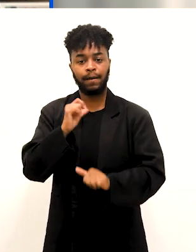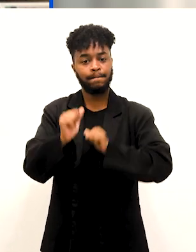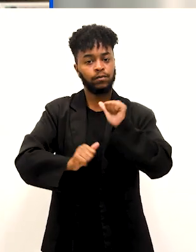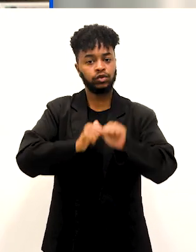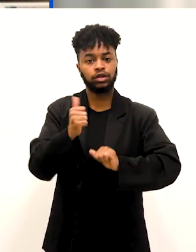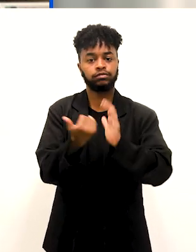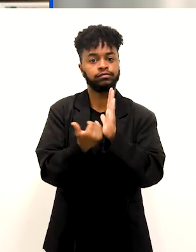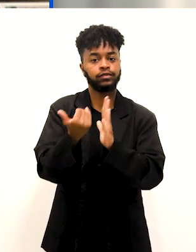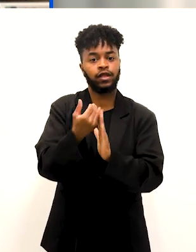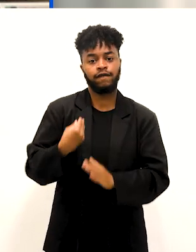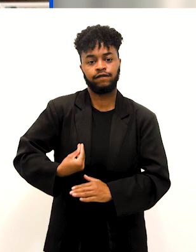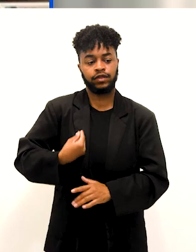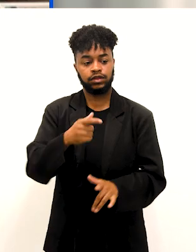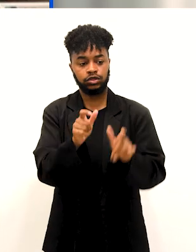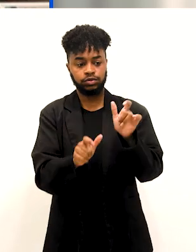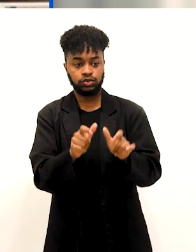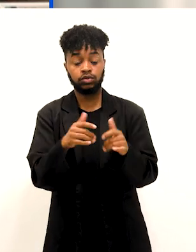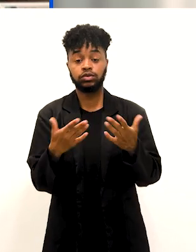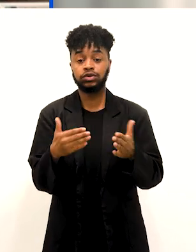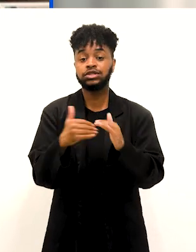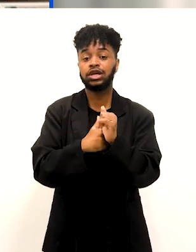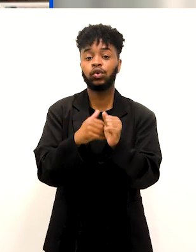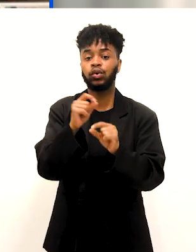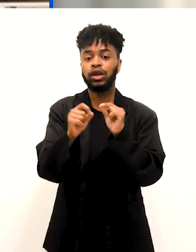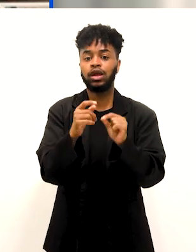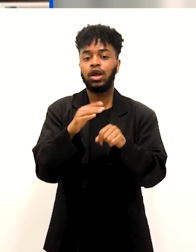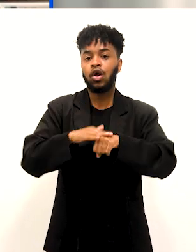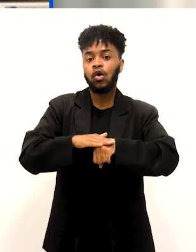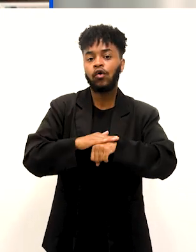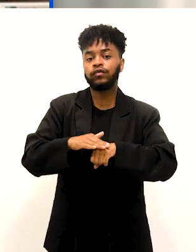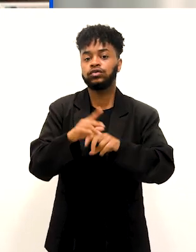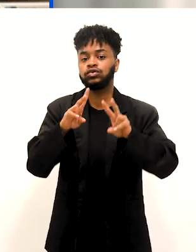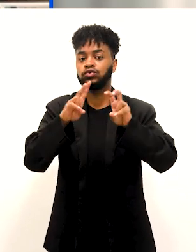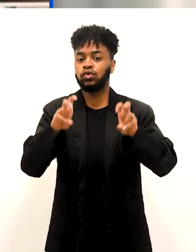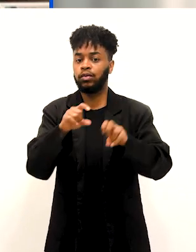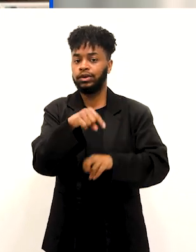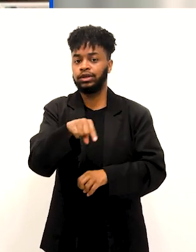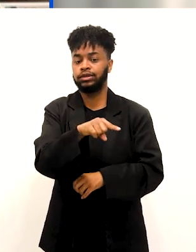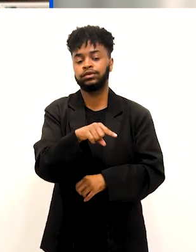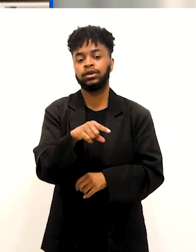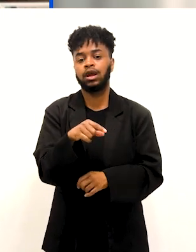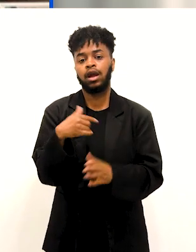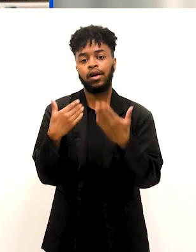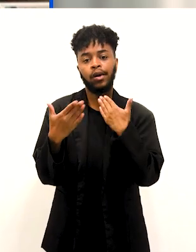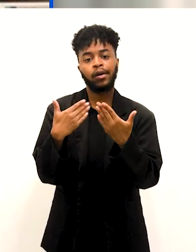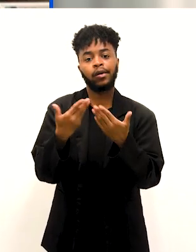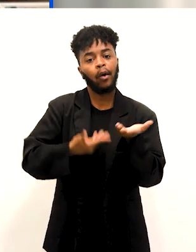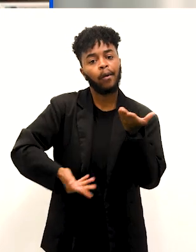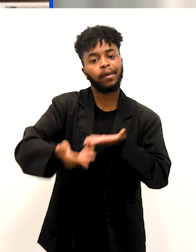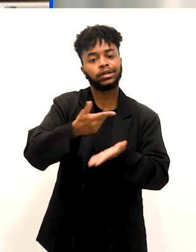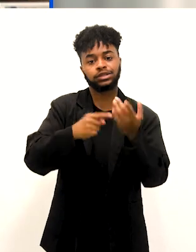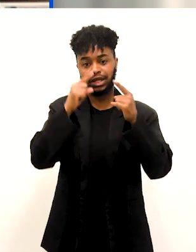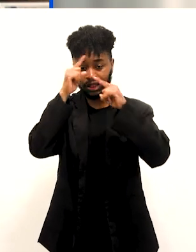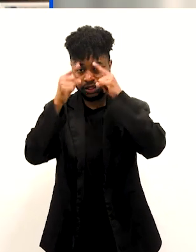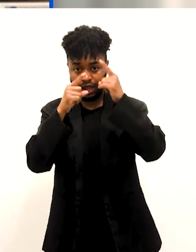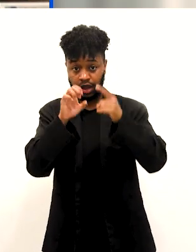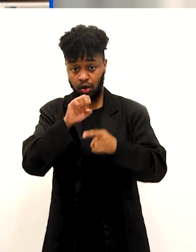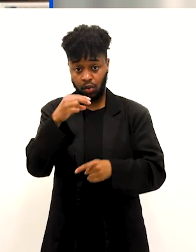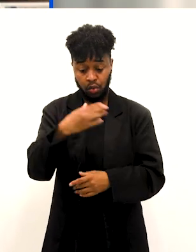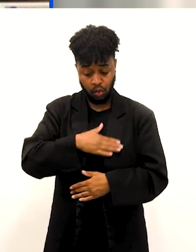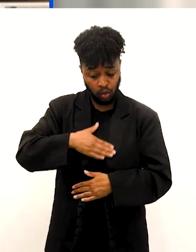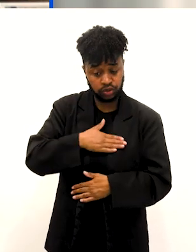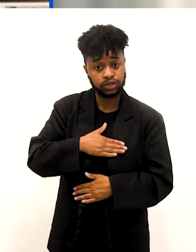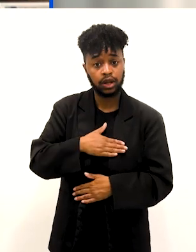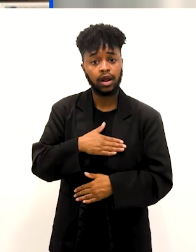transformação na vida dessas pessoas. Então, o segredo é, fale mais sobre o assunto, compartilhe a ideia. Tá gostando do programa? Compartilha com